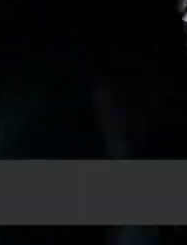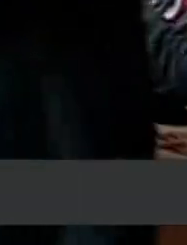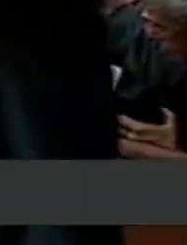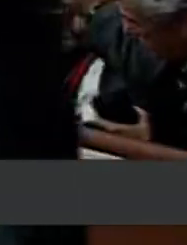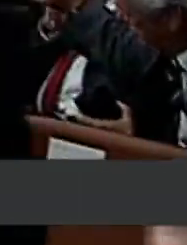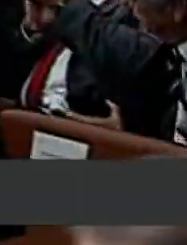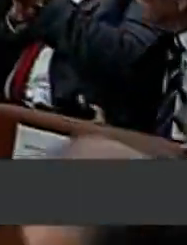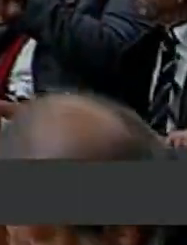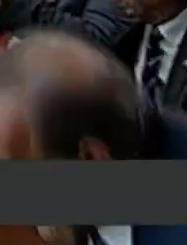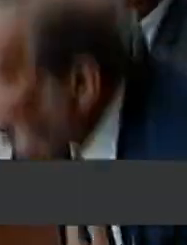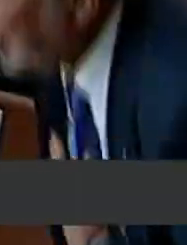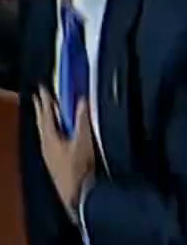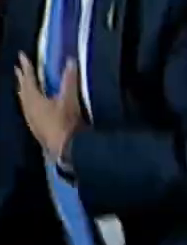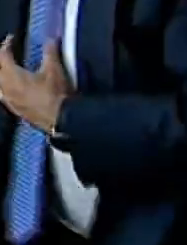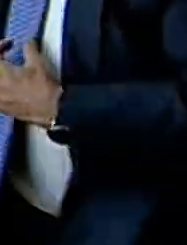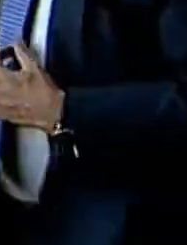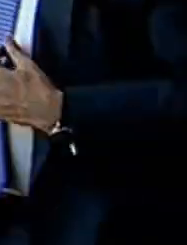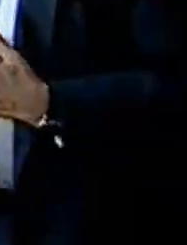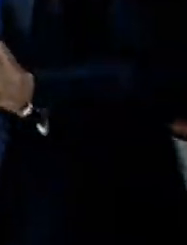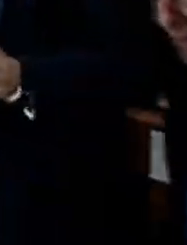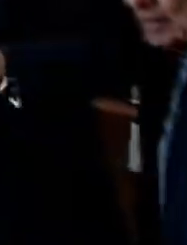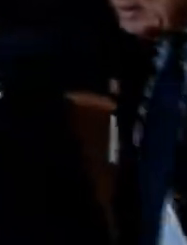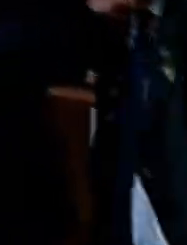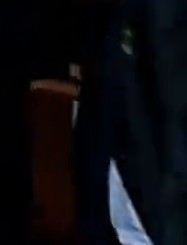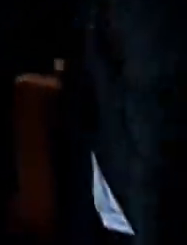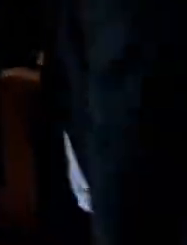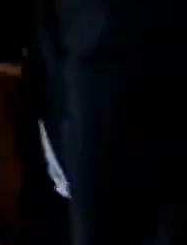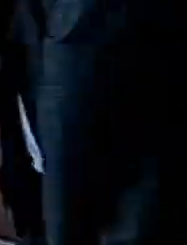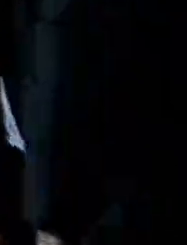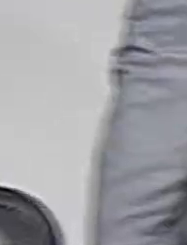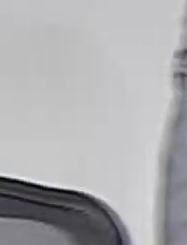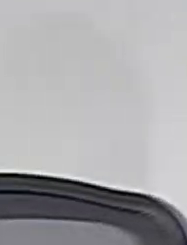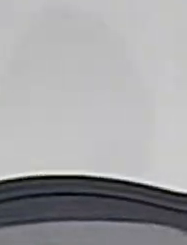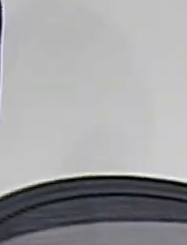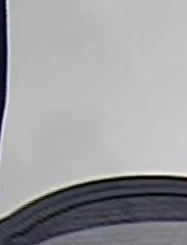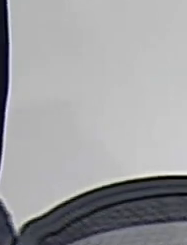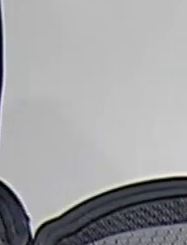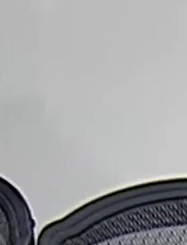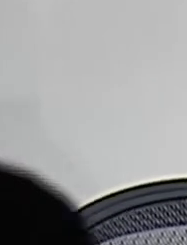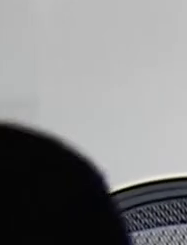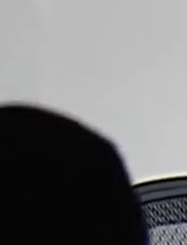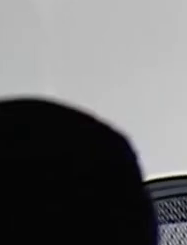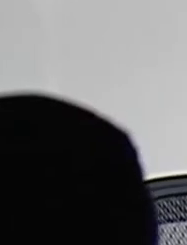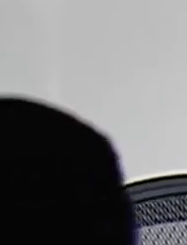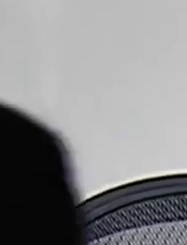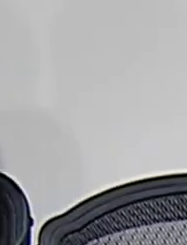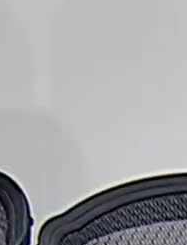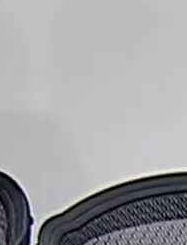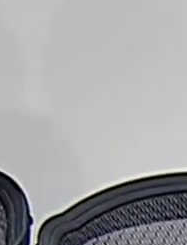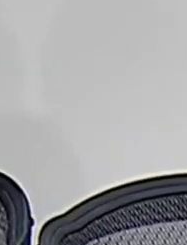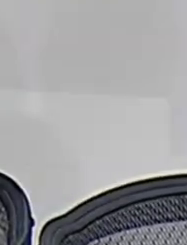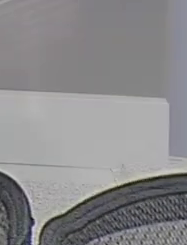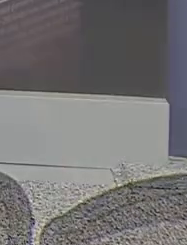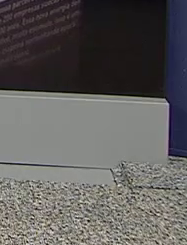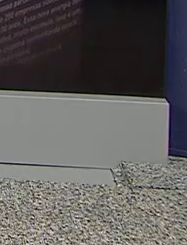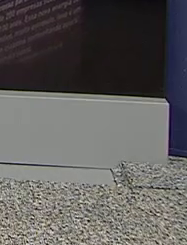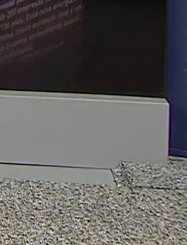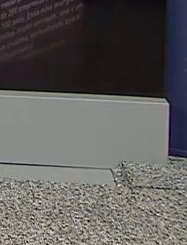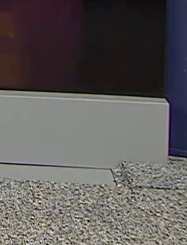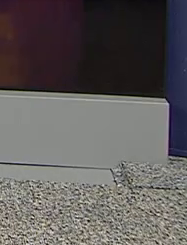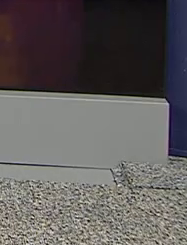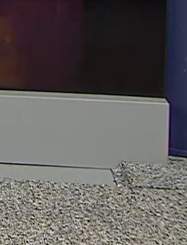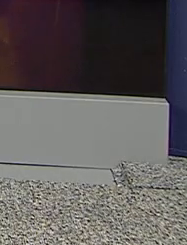convidamos a todos para um jantar em homenagem ao senhor presidente da república está agora no salão ao lado